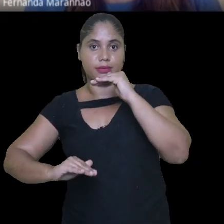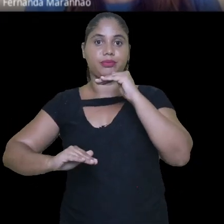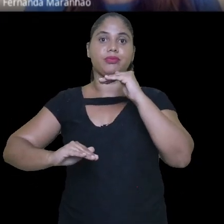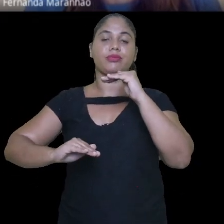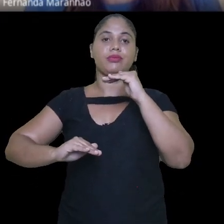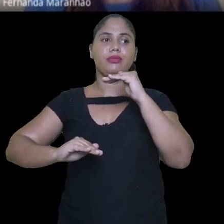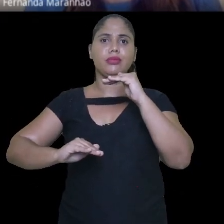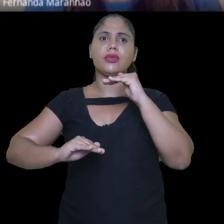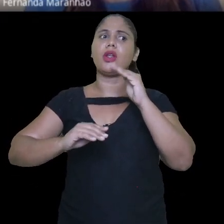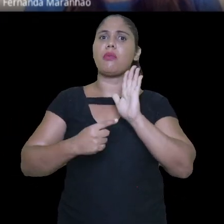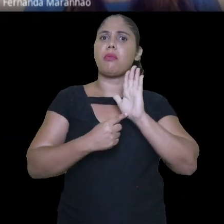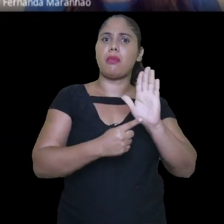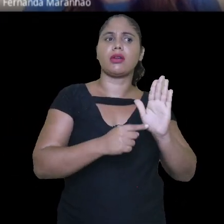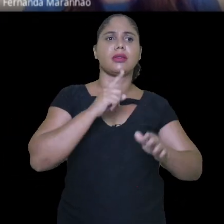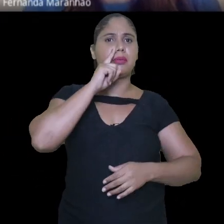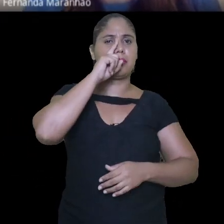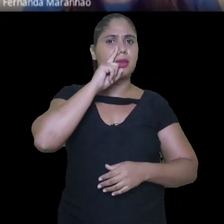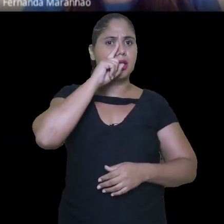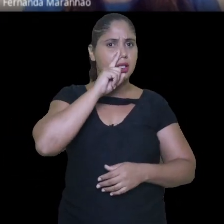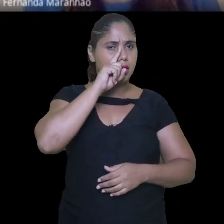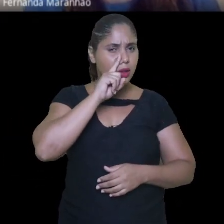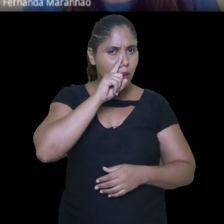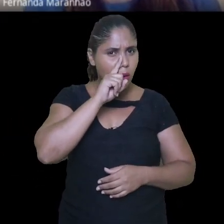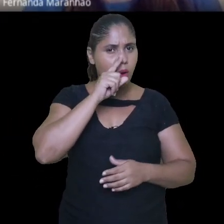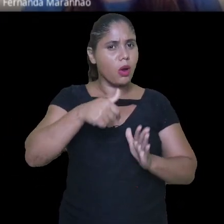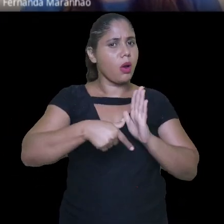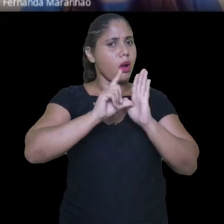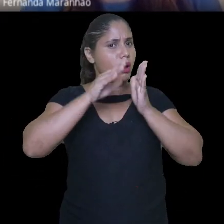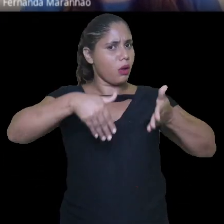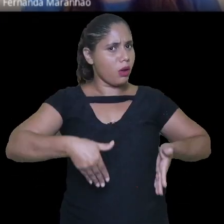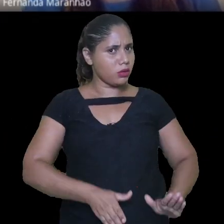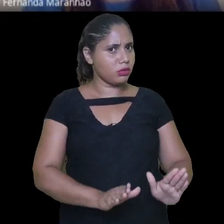parto prematuro, maior o risco do parto prematuro